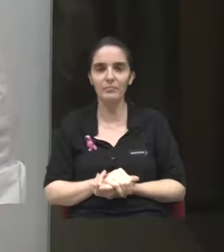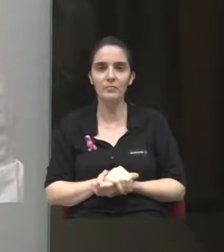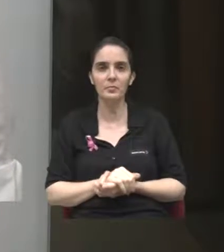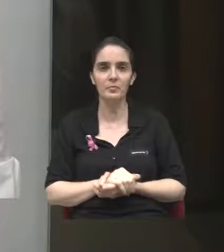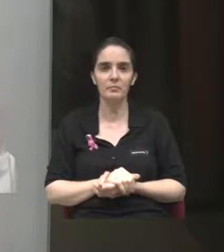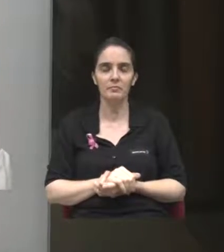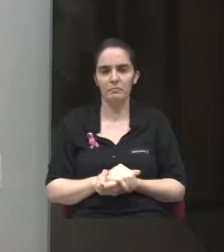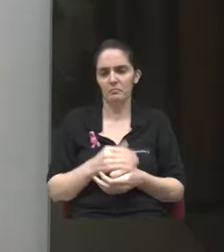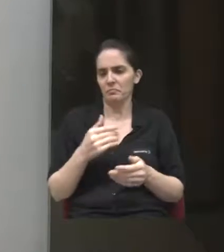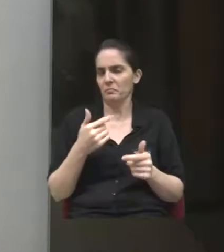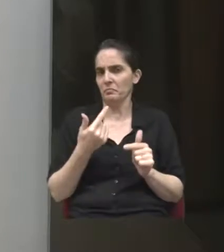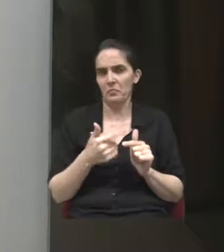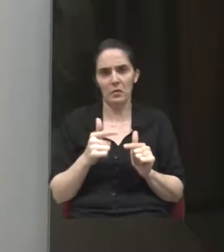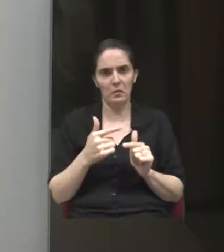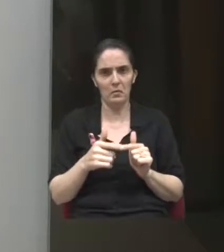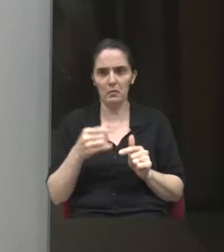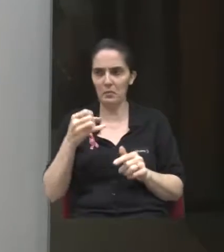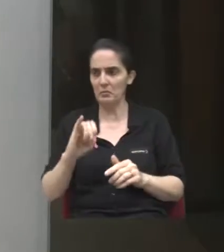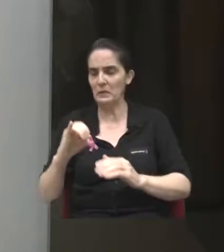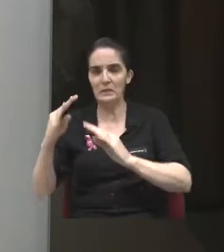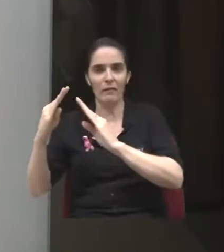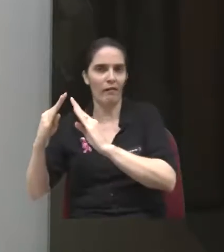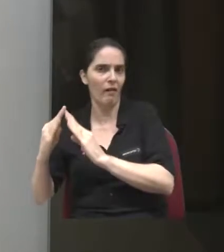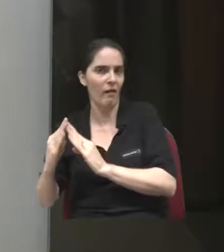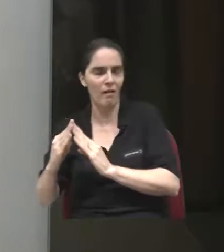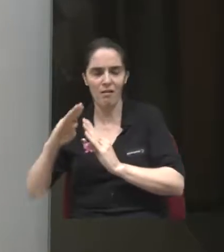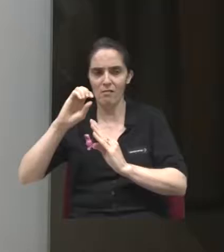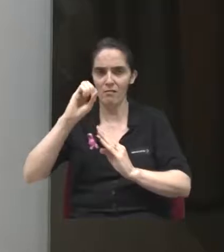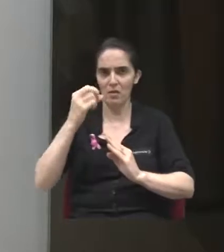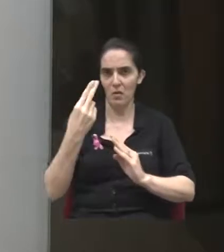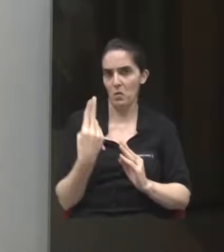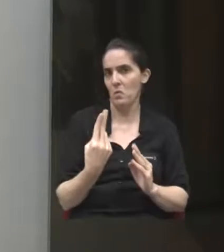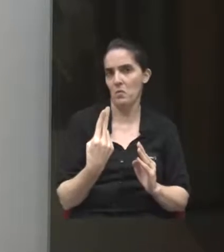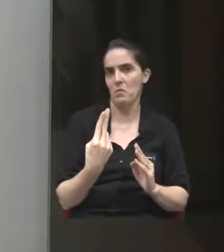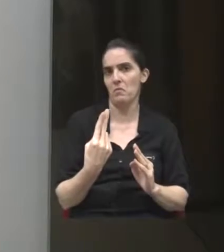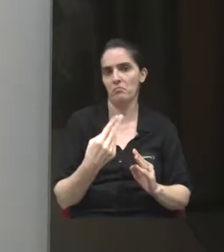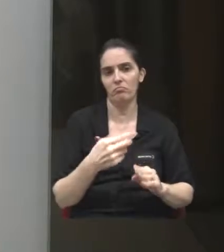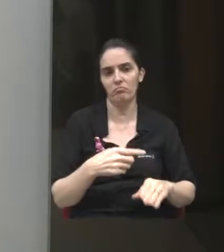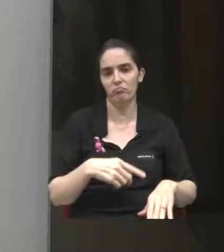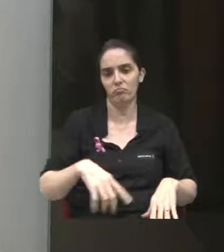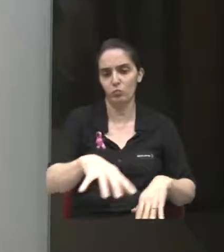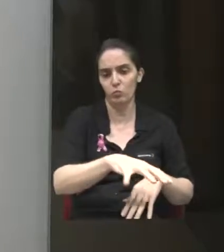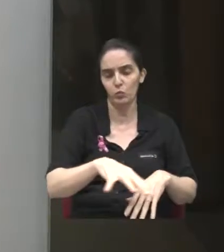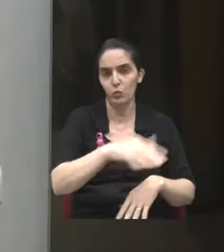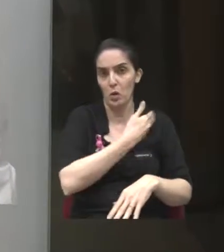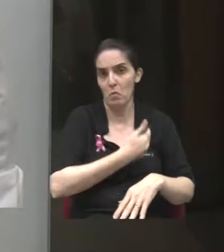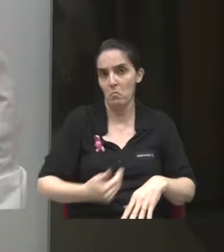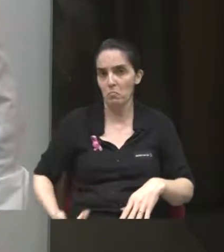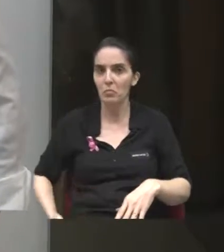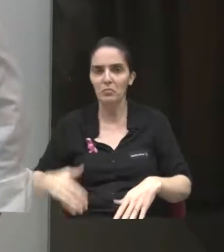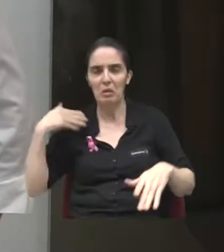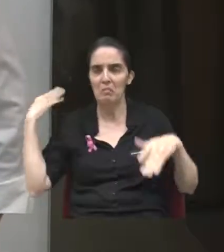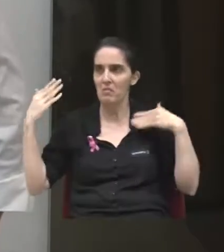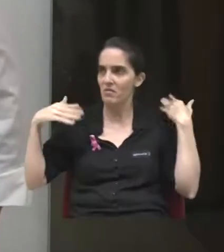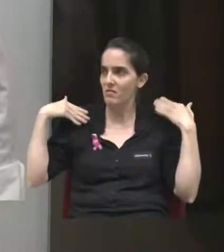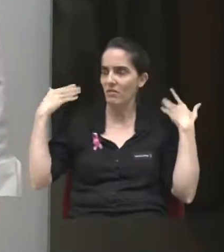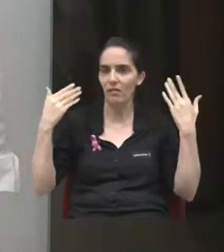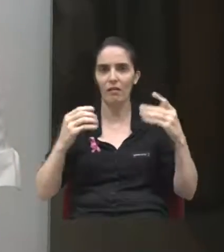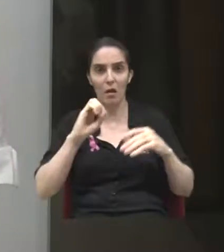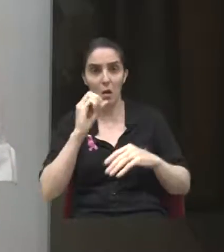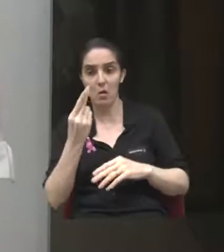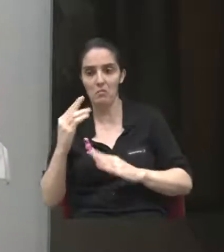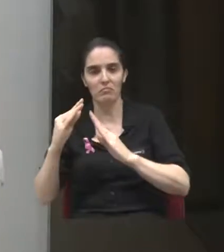Seja em casa, seja num local público de diversão, seja nas escolas,